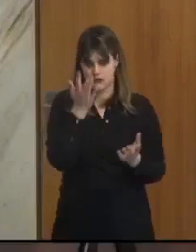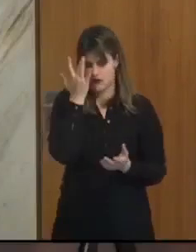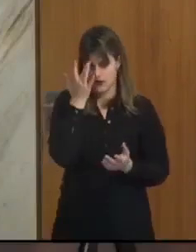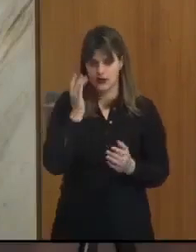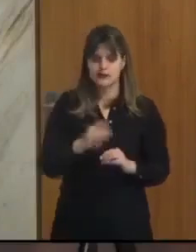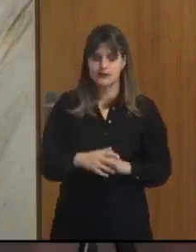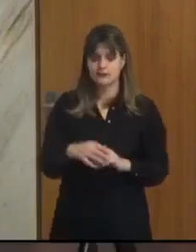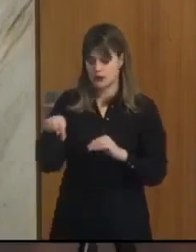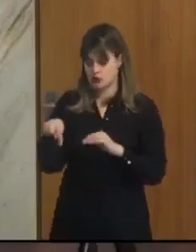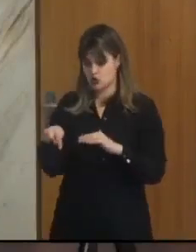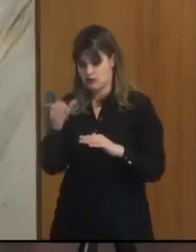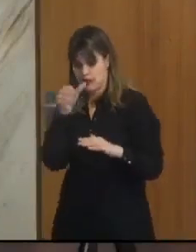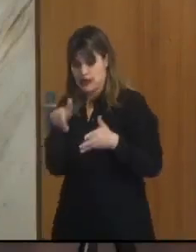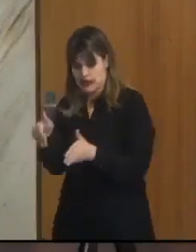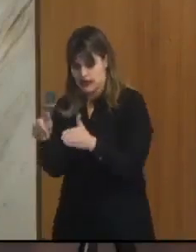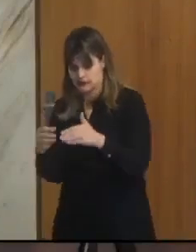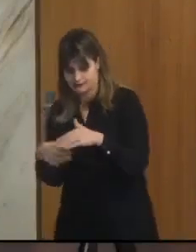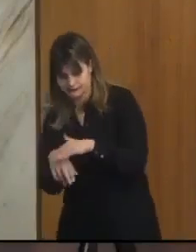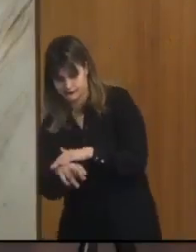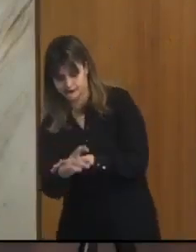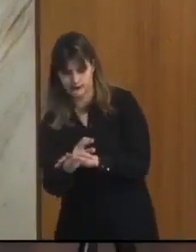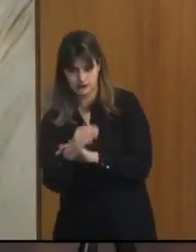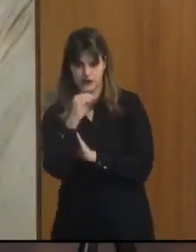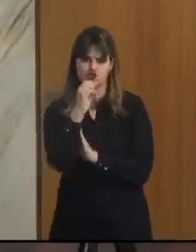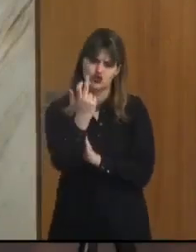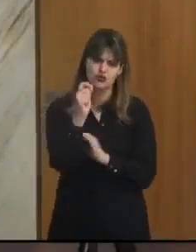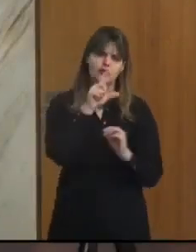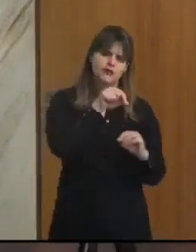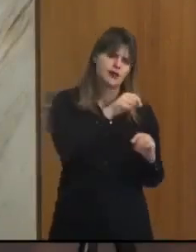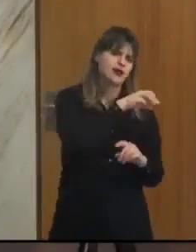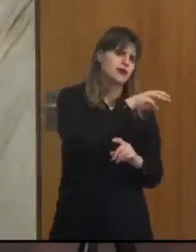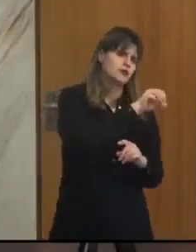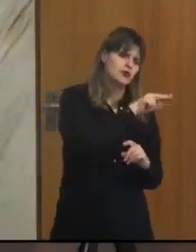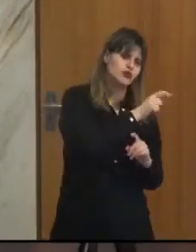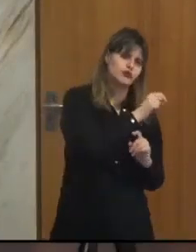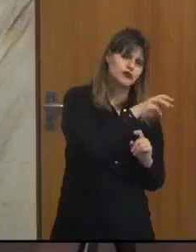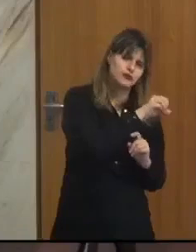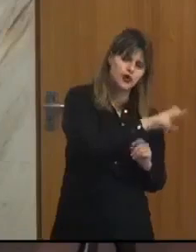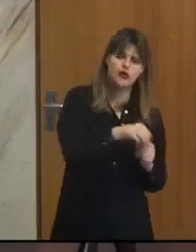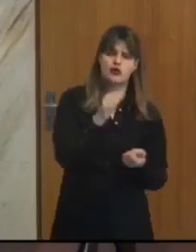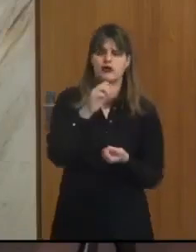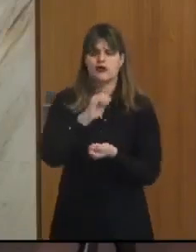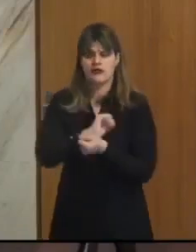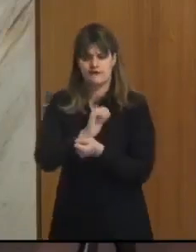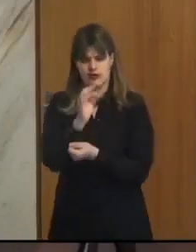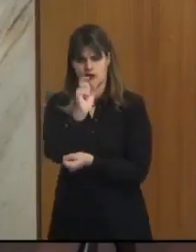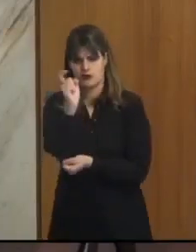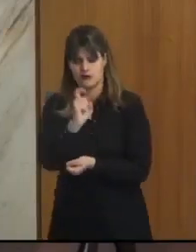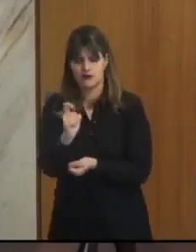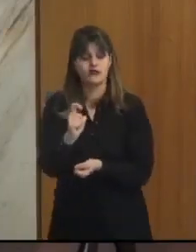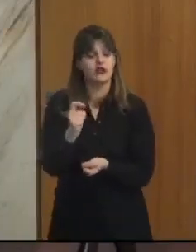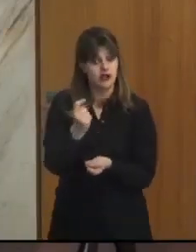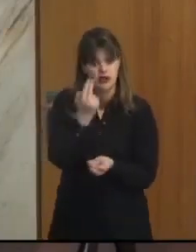entra-se pelo sul, pelos rios, não só a Sor, mas também a Montemor e até à própria Figueira. E há casos de ataques à cidade de